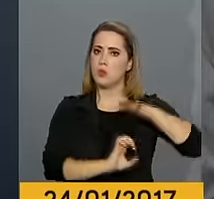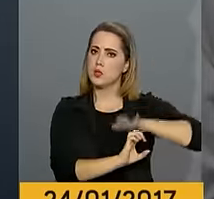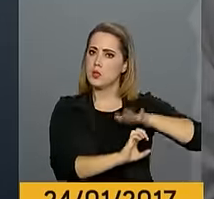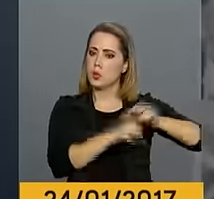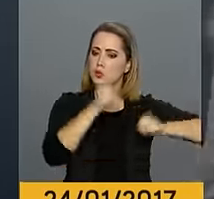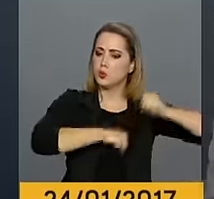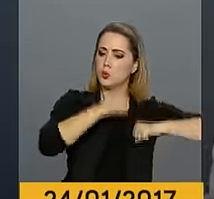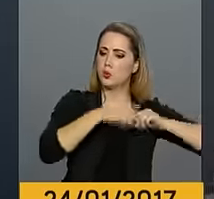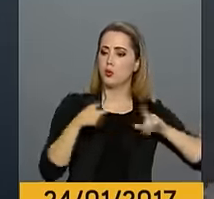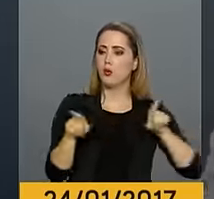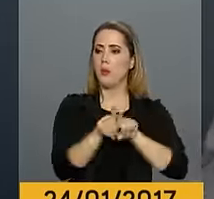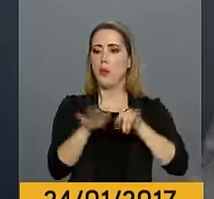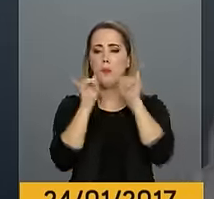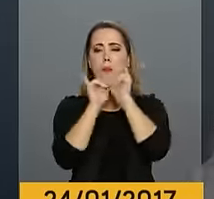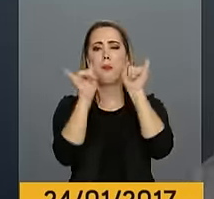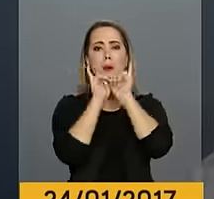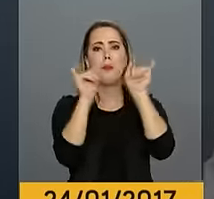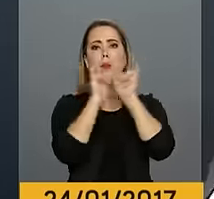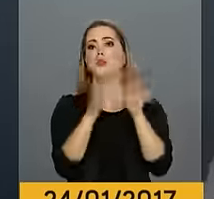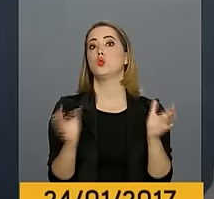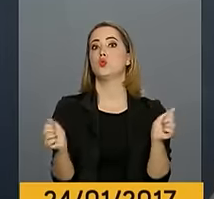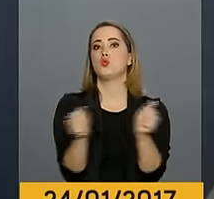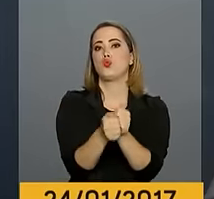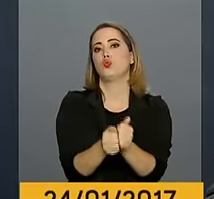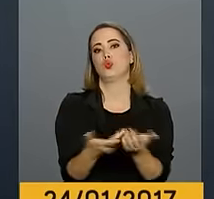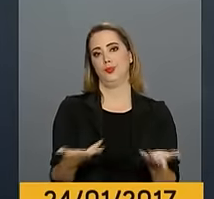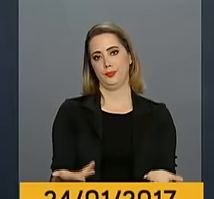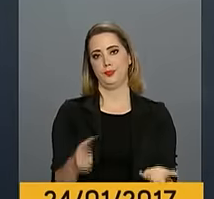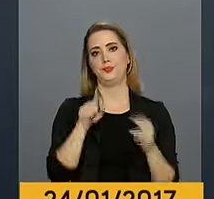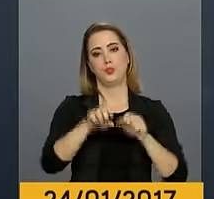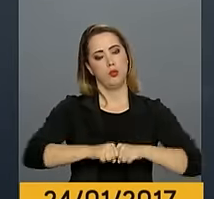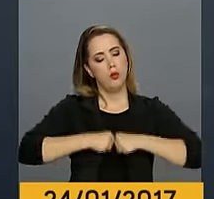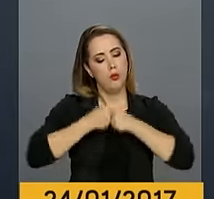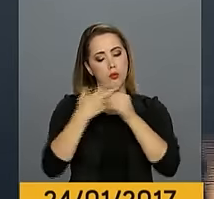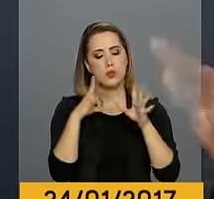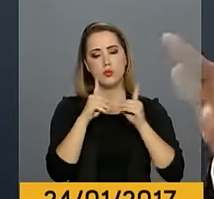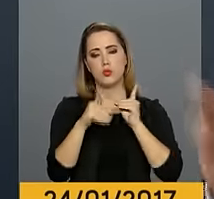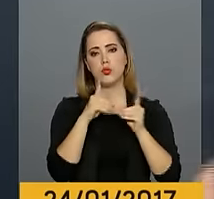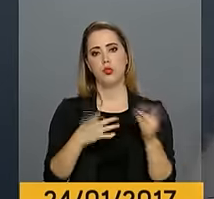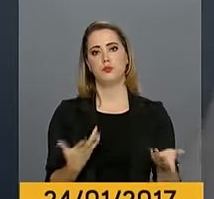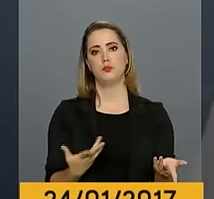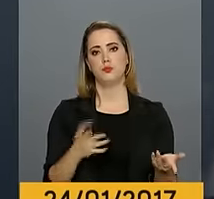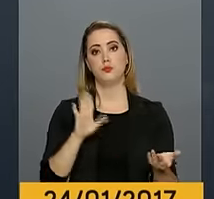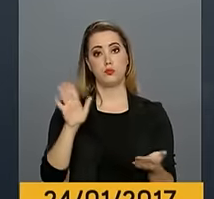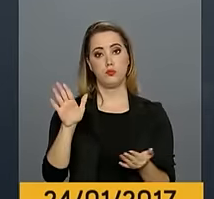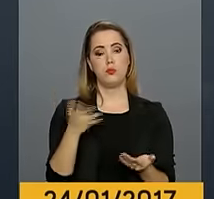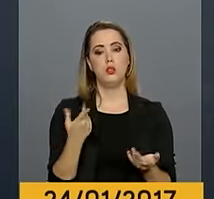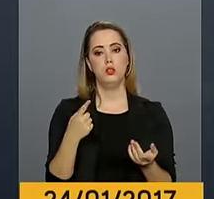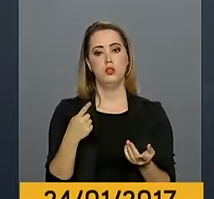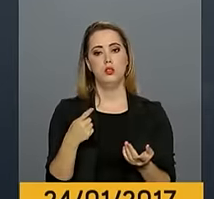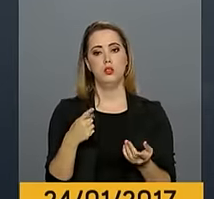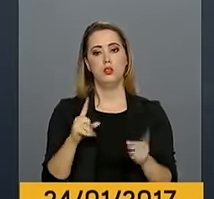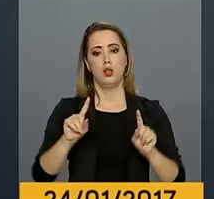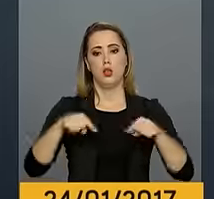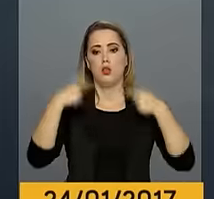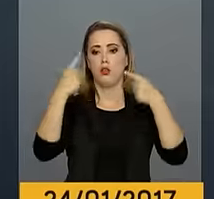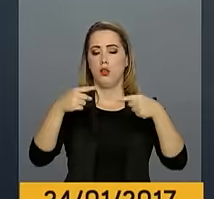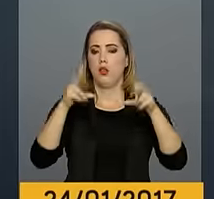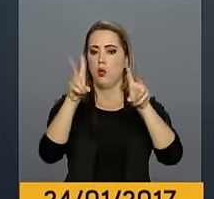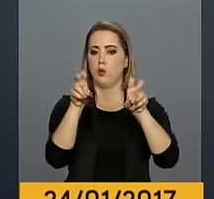se manifestando. Portanto, por força exata e precisamente do diálogo. Até convidamos um tema que diz muito respeito também aos